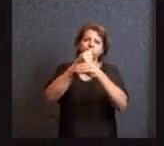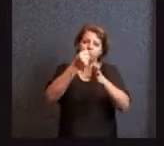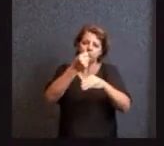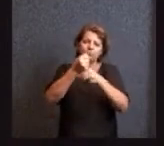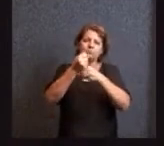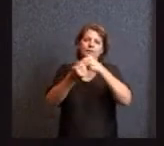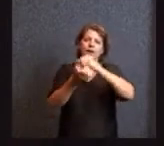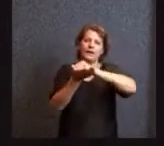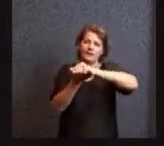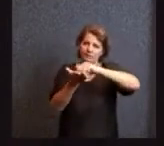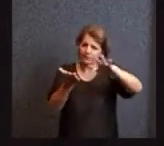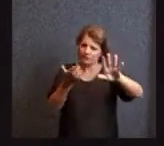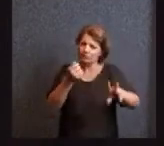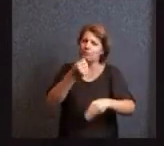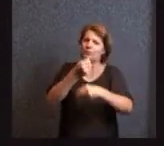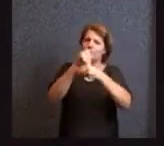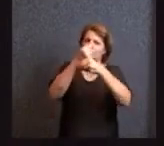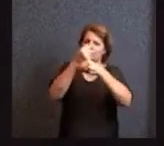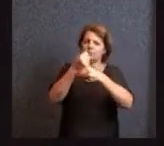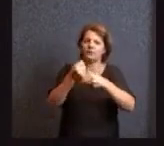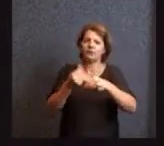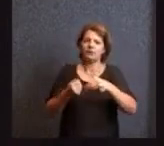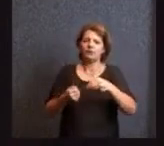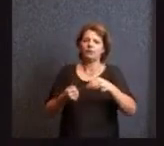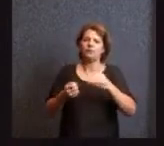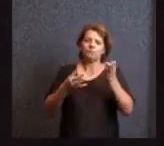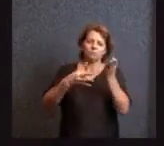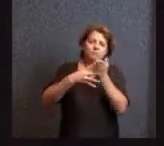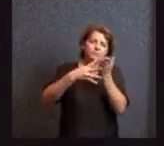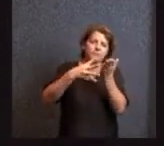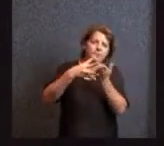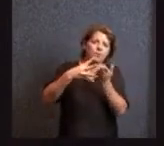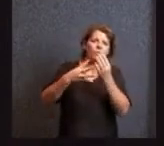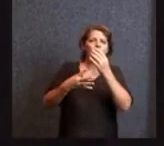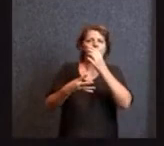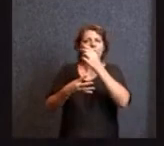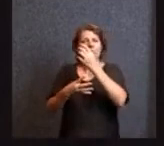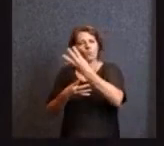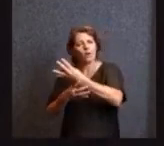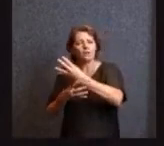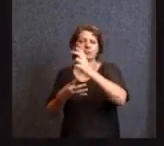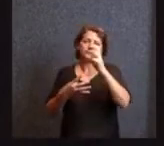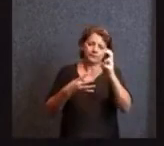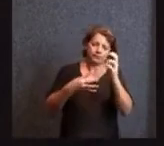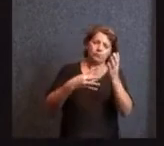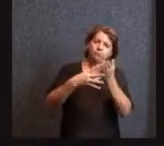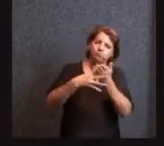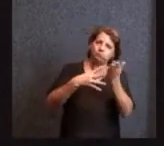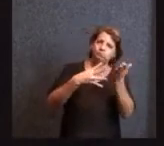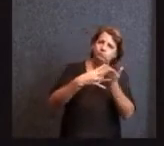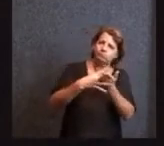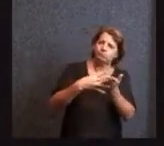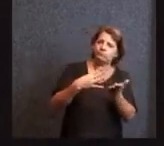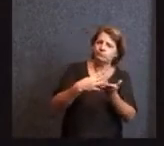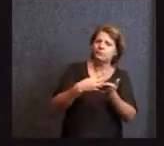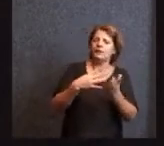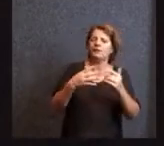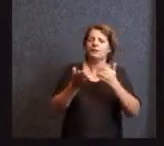a EJA nos estágios 4 e 5, com atividade complementar, com